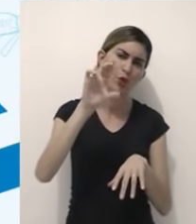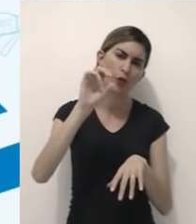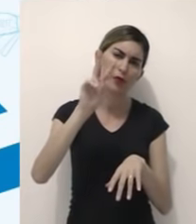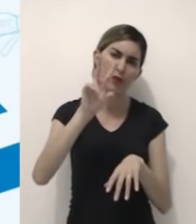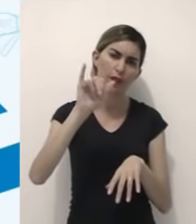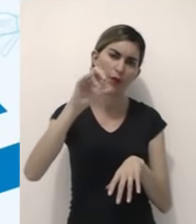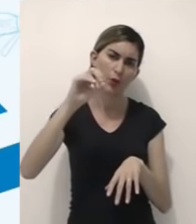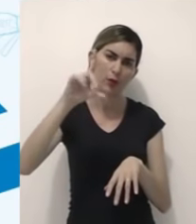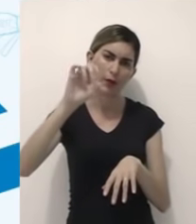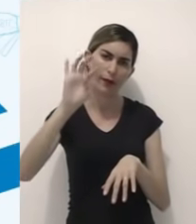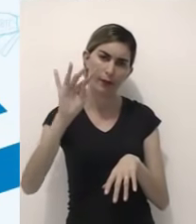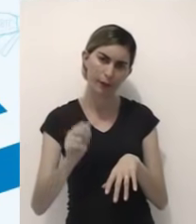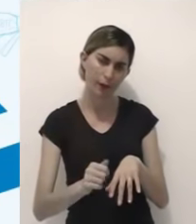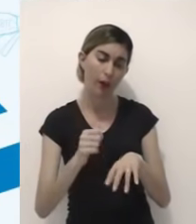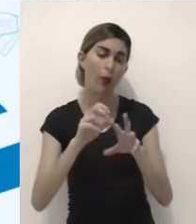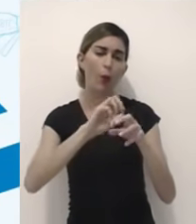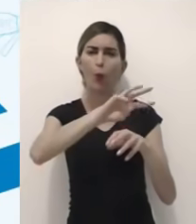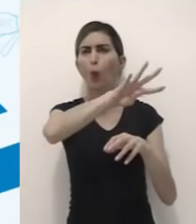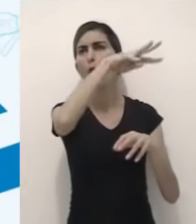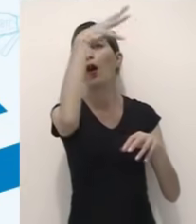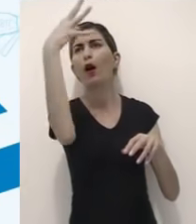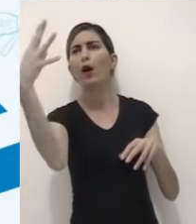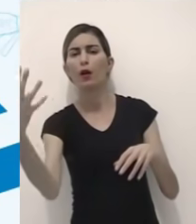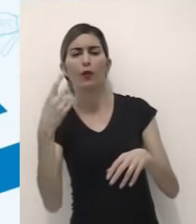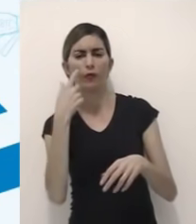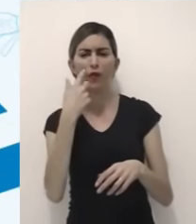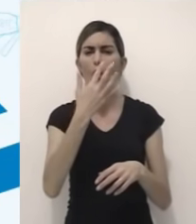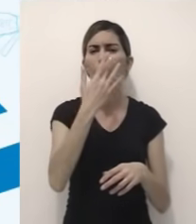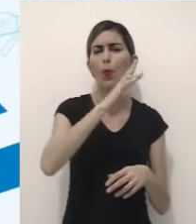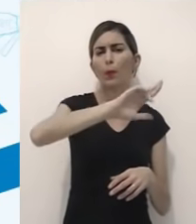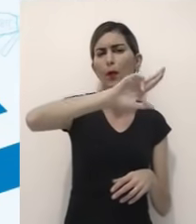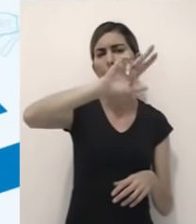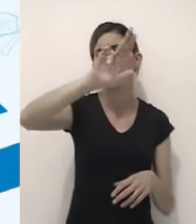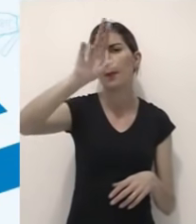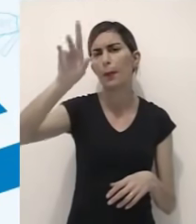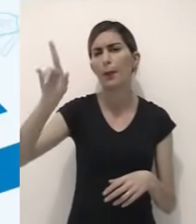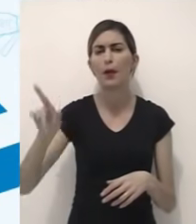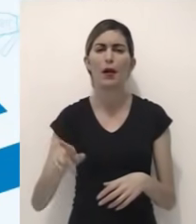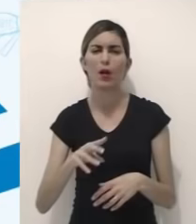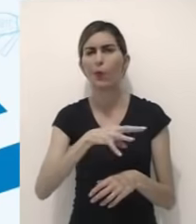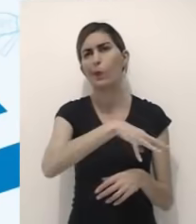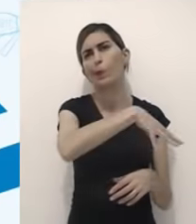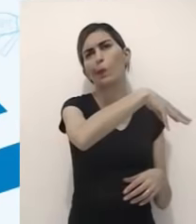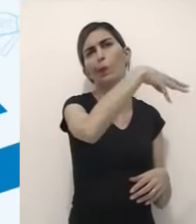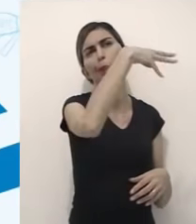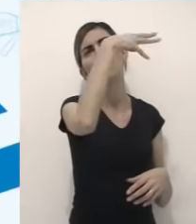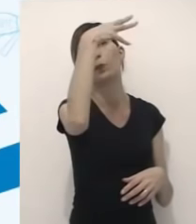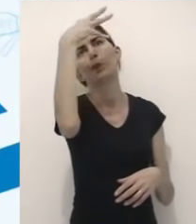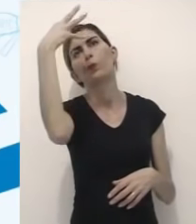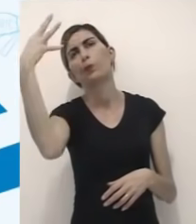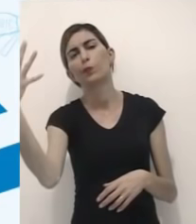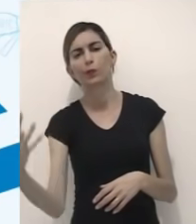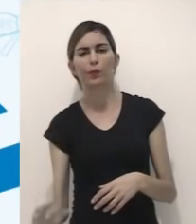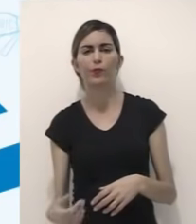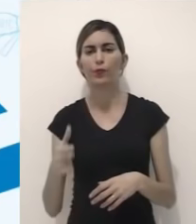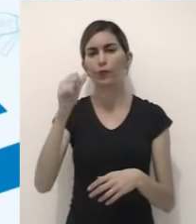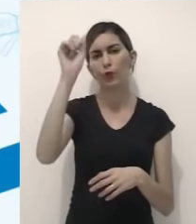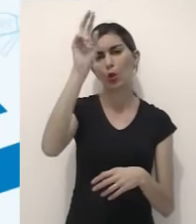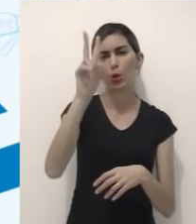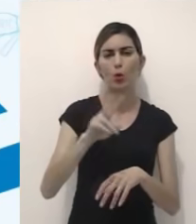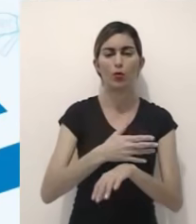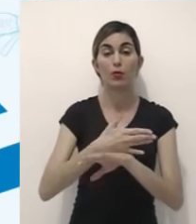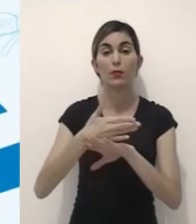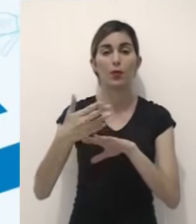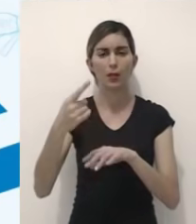Então, quando ocorre o fenômeno do arco-íris, nós vemos as diversas faixas de cores que formam a luz